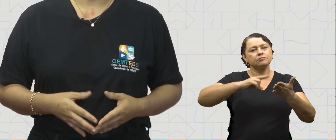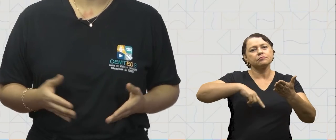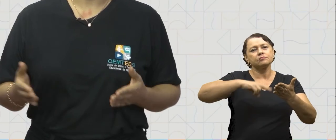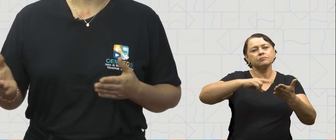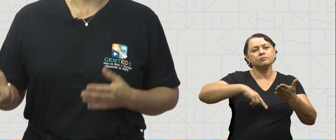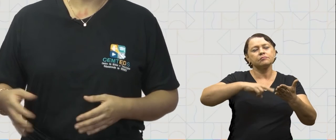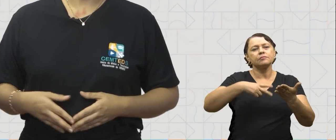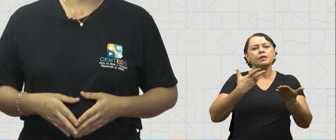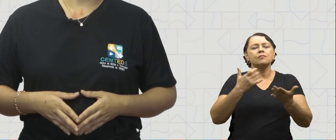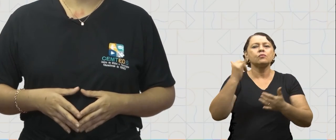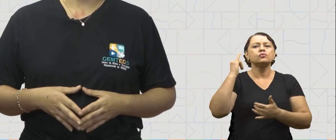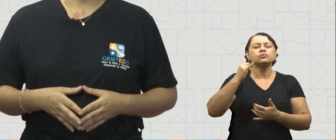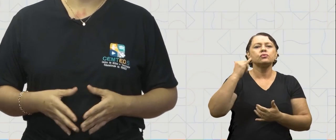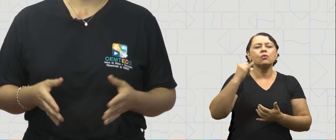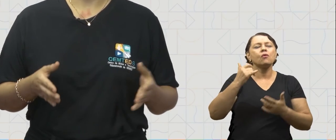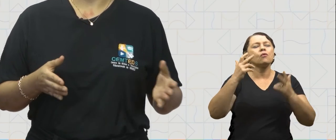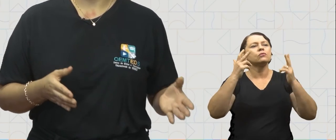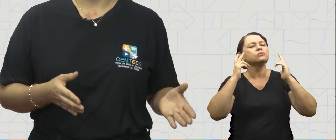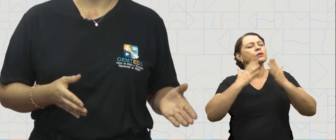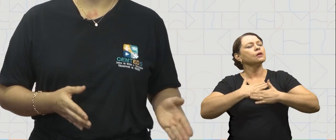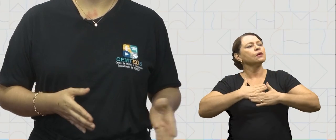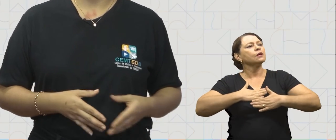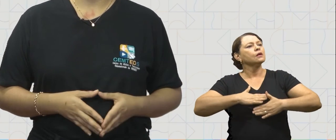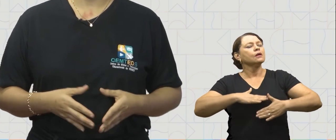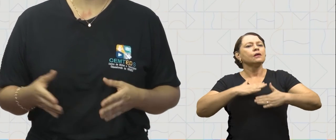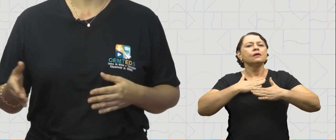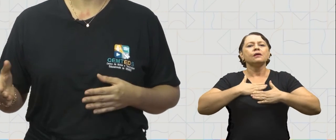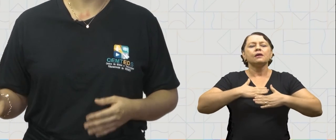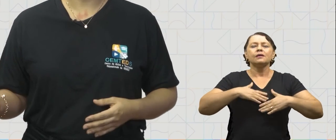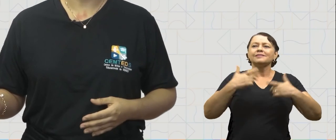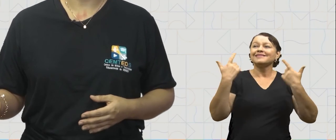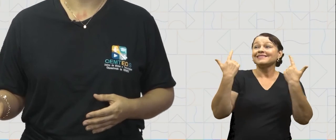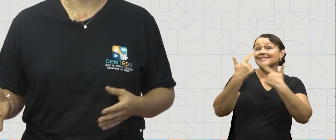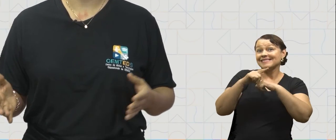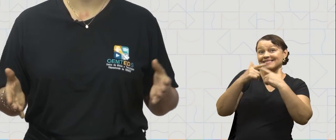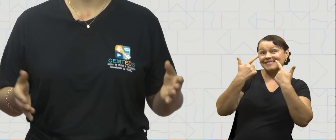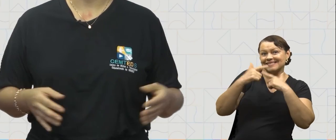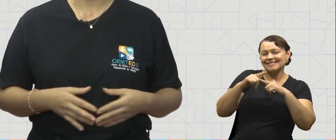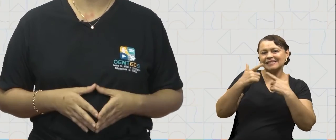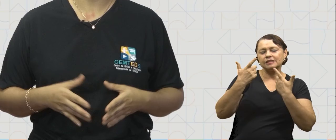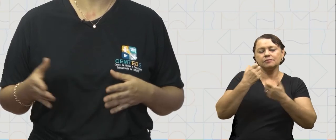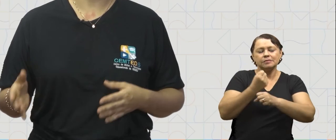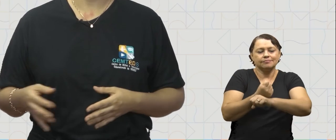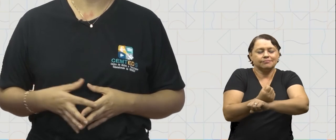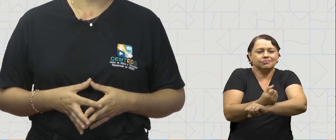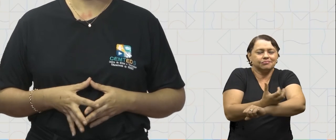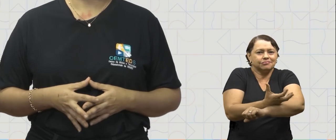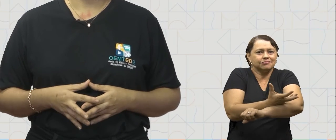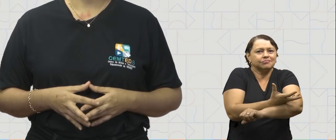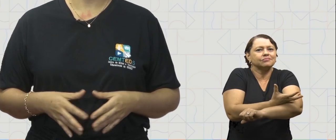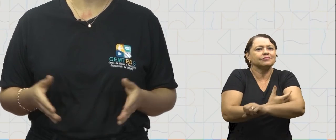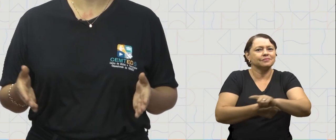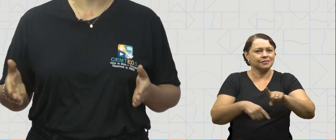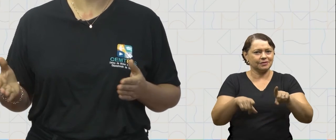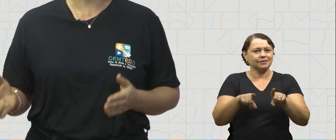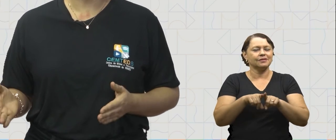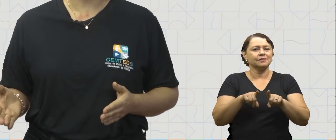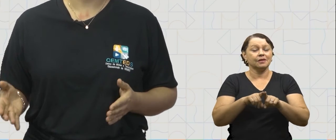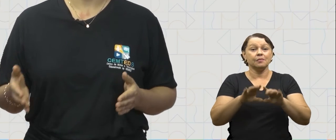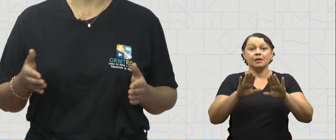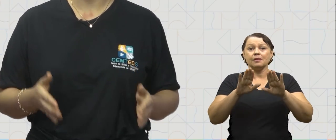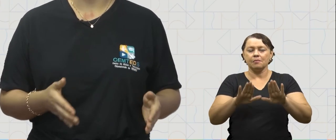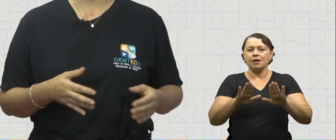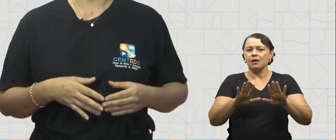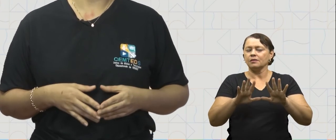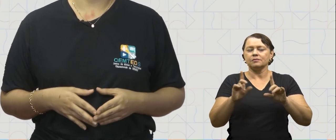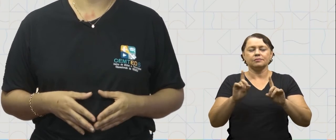Lemos contos para nos distrairmos, para nos entretermos, damos risadas e nos emocionamos também.